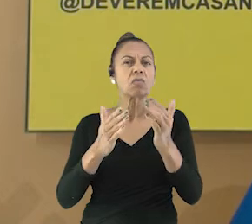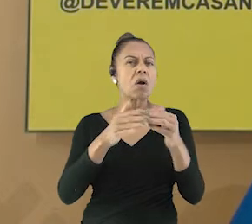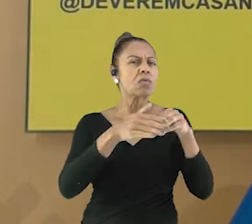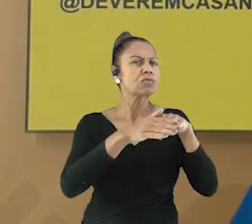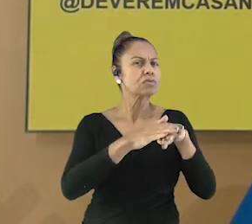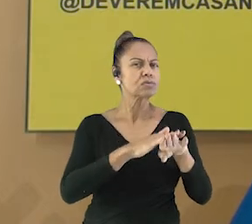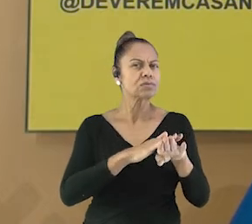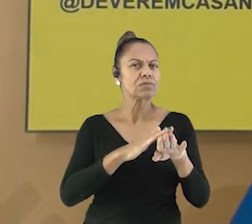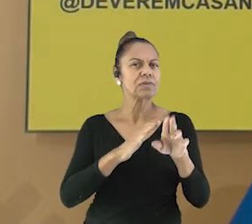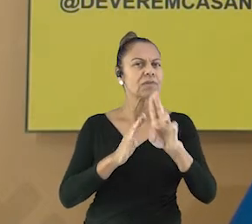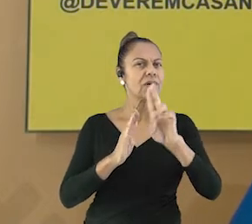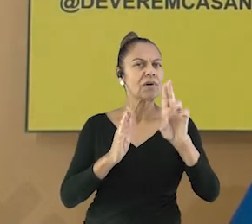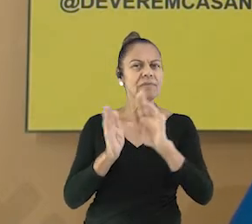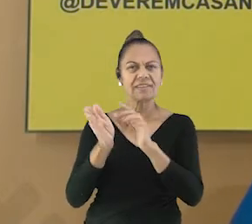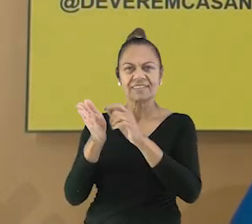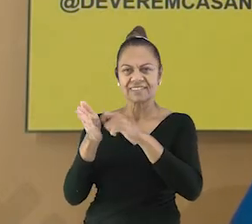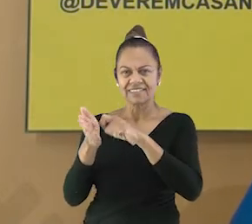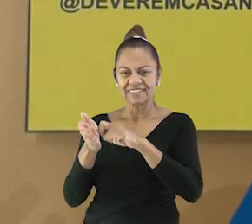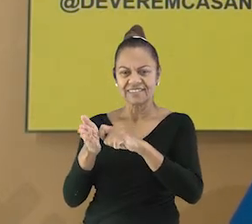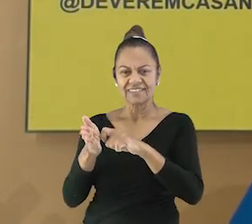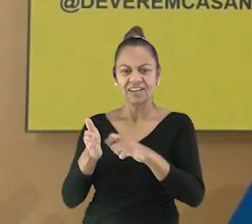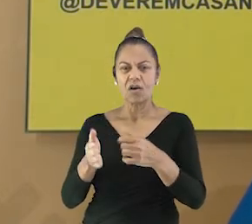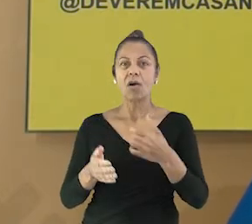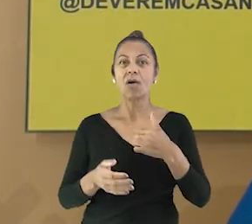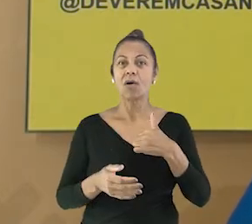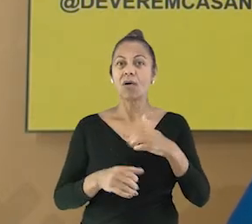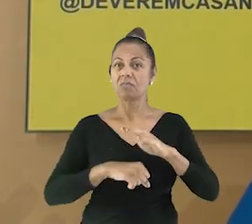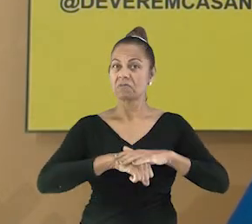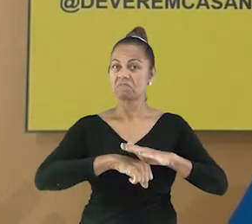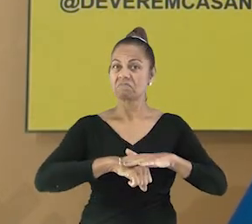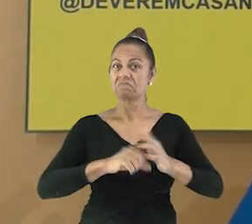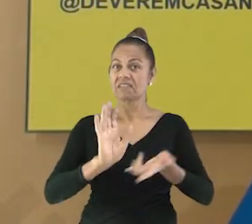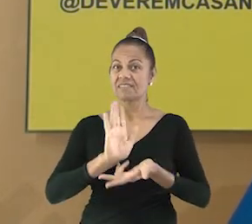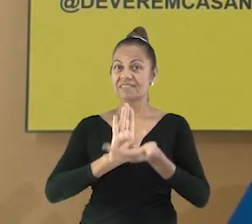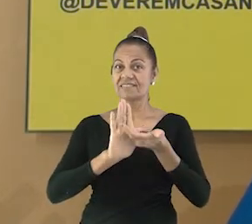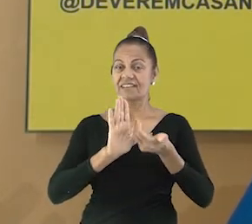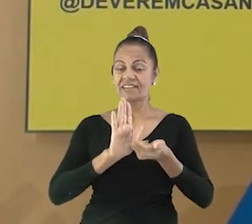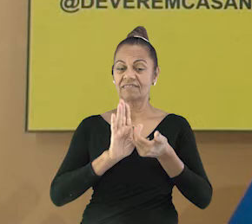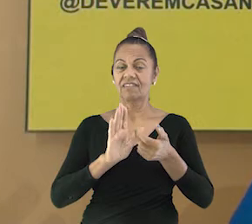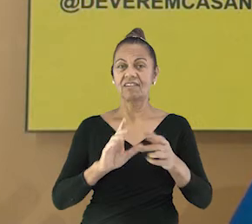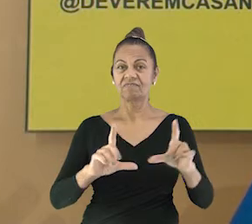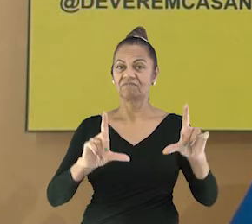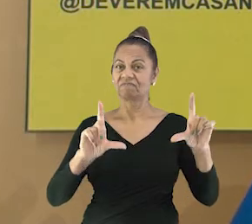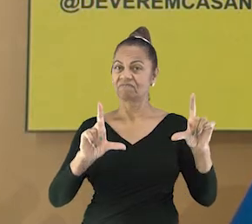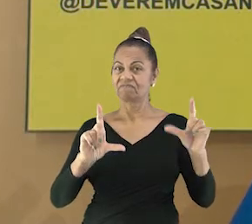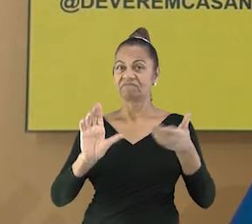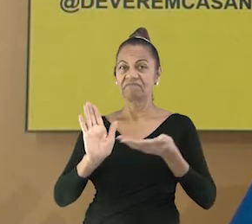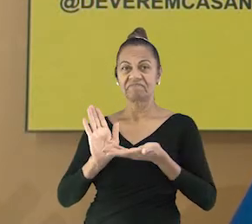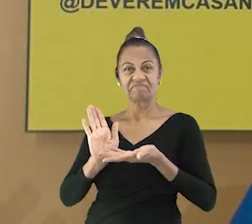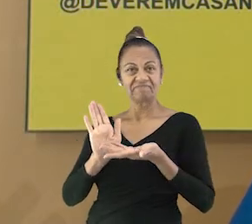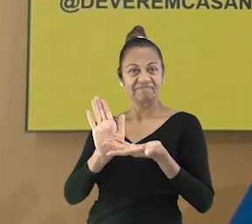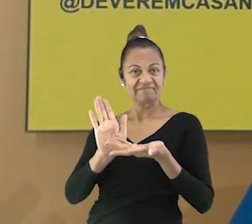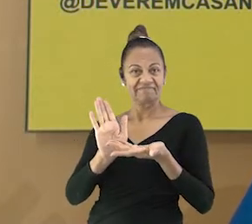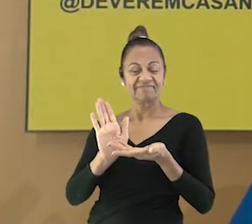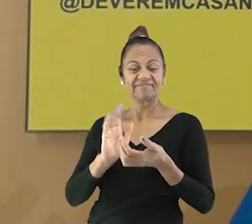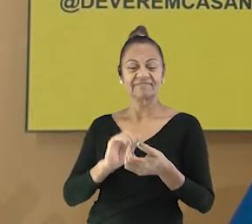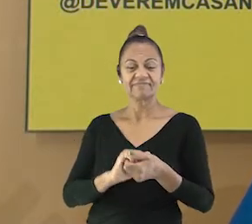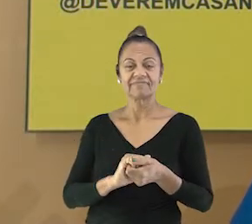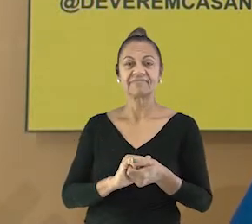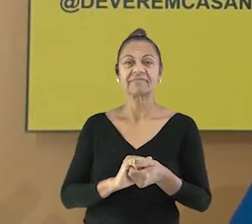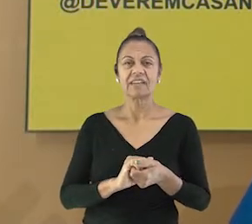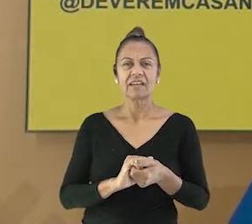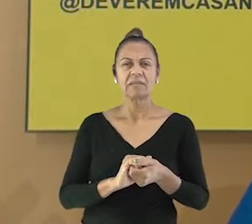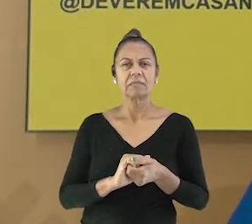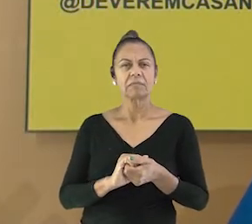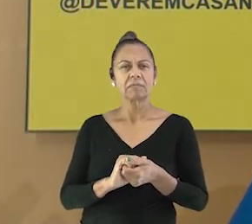vocês. Lembrem-se de escrever o seu nome e quando forem mandar o desenho, né? E qual é o hábito que vocês